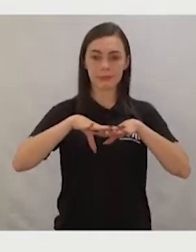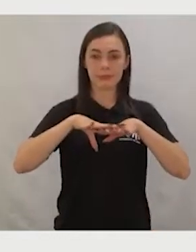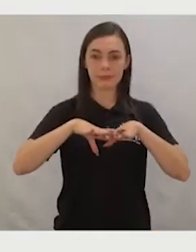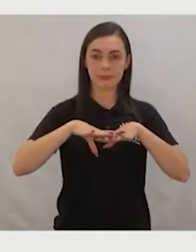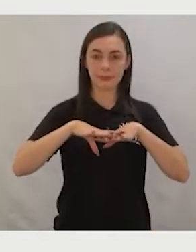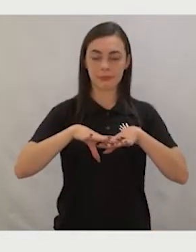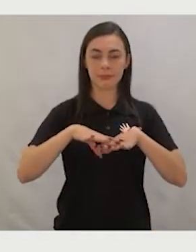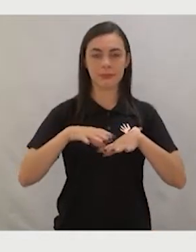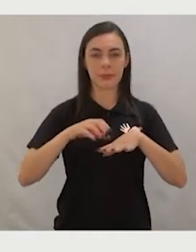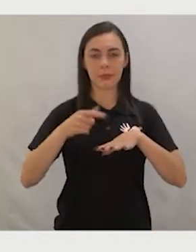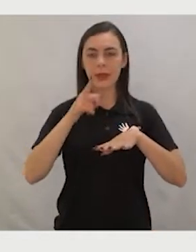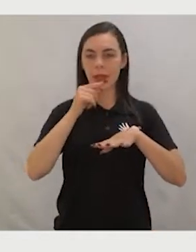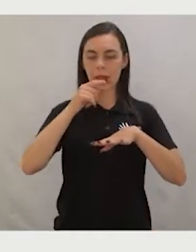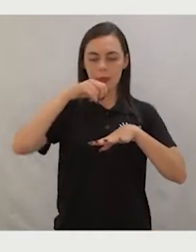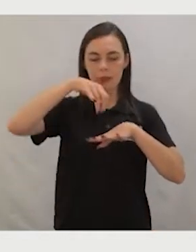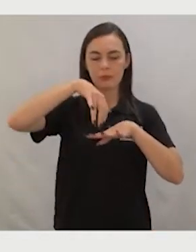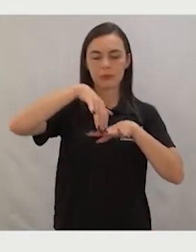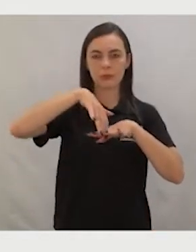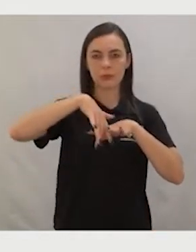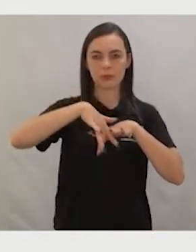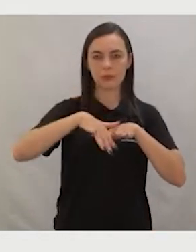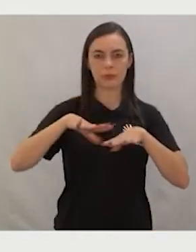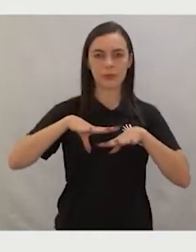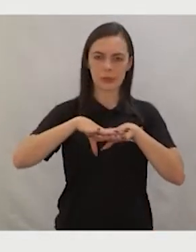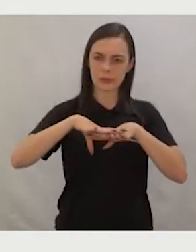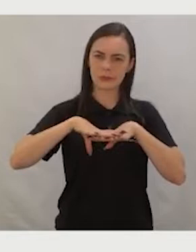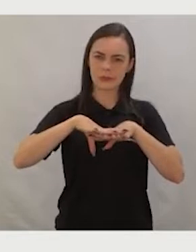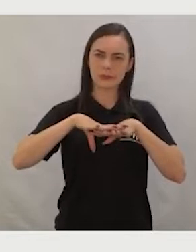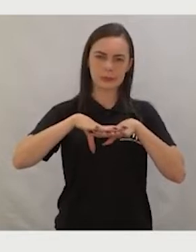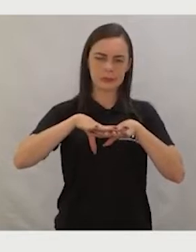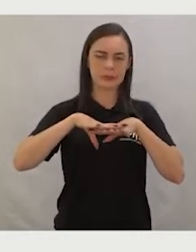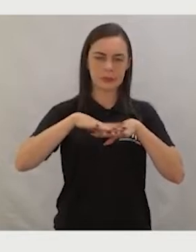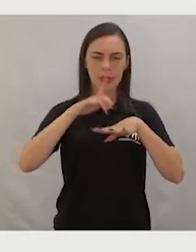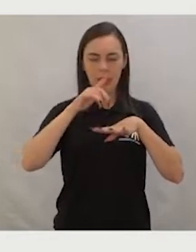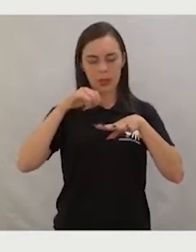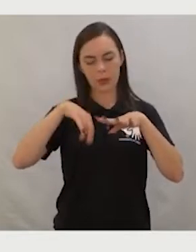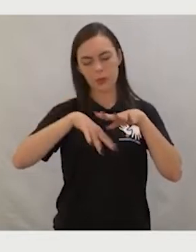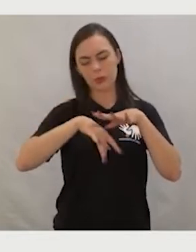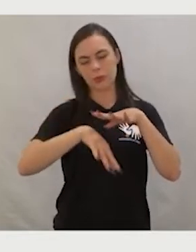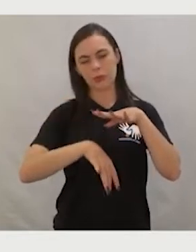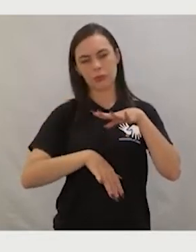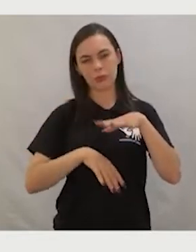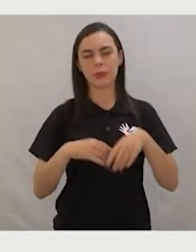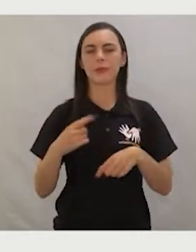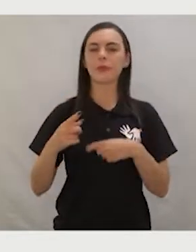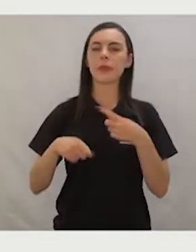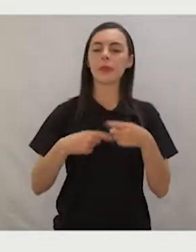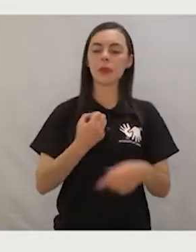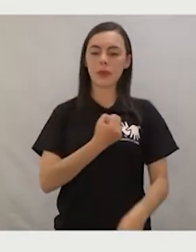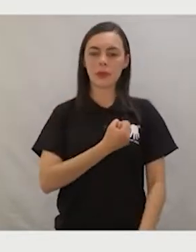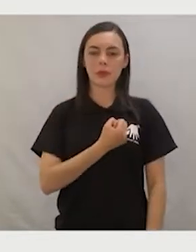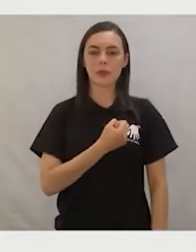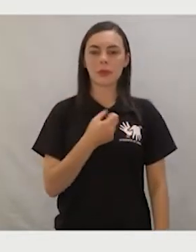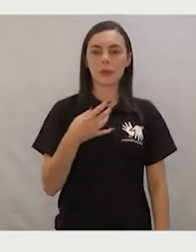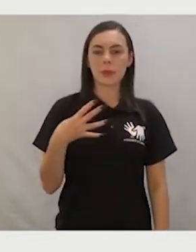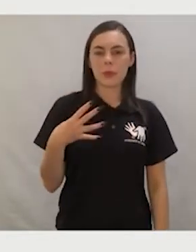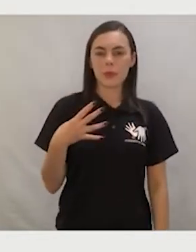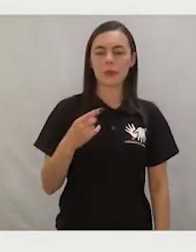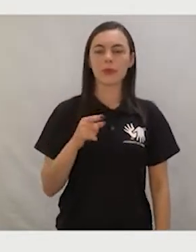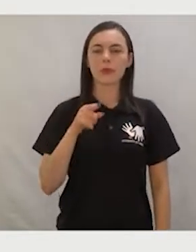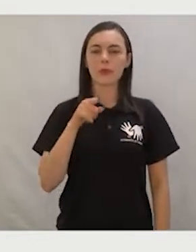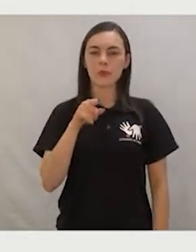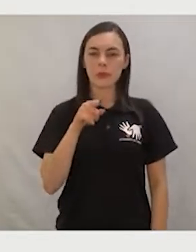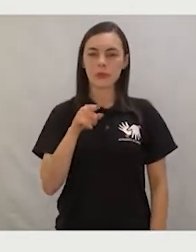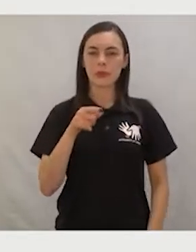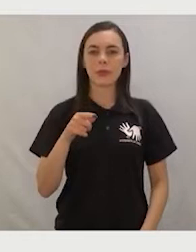né, ou num painel, o que você tiver aí. Vai espalhar bem, tirar bem a água, né? Aí o próximo passo,